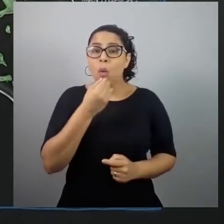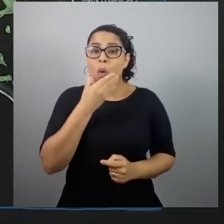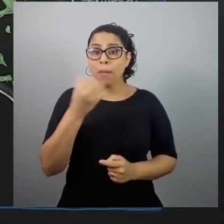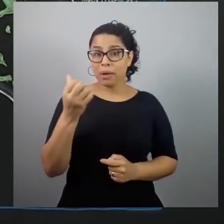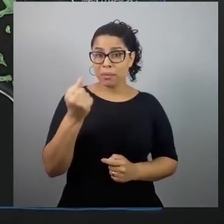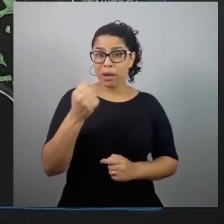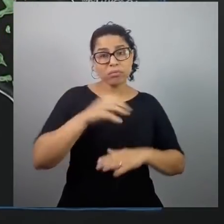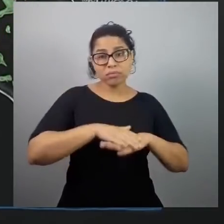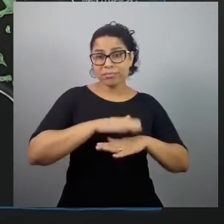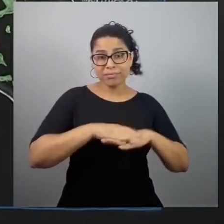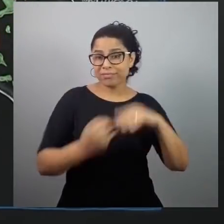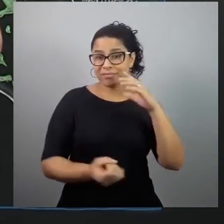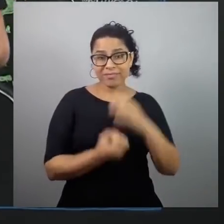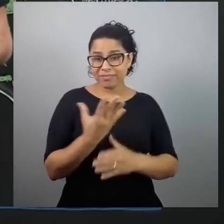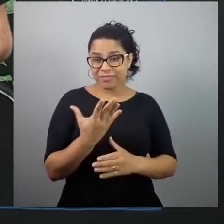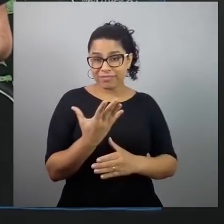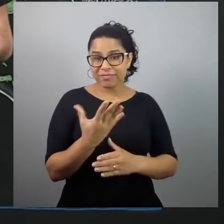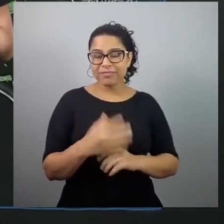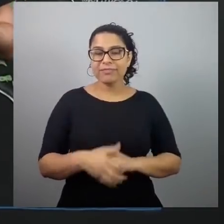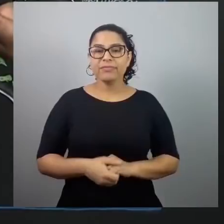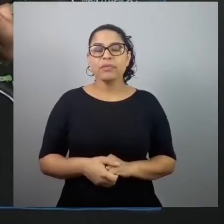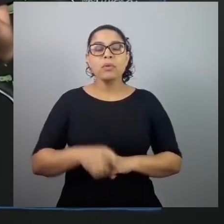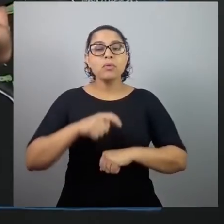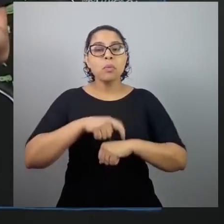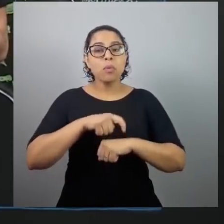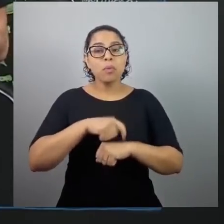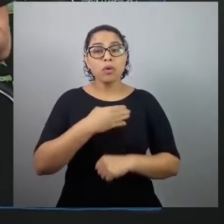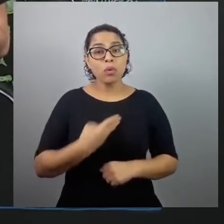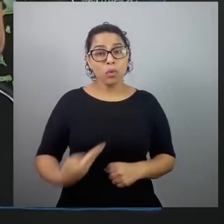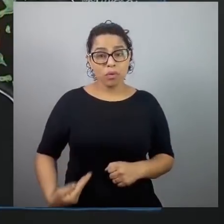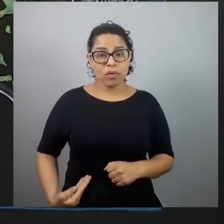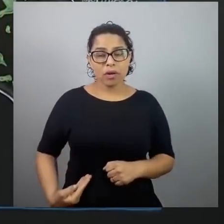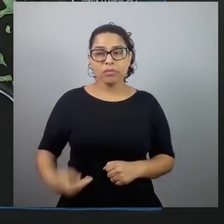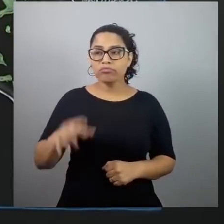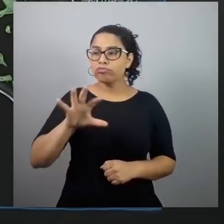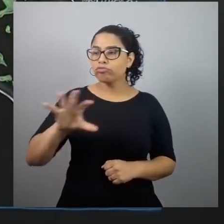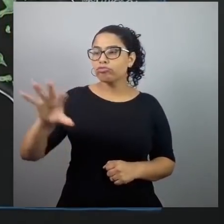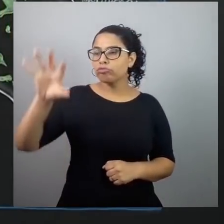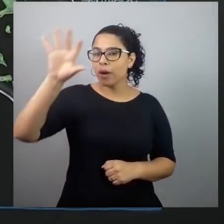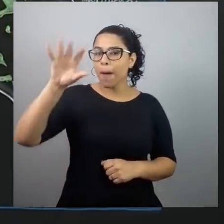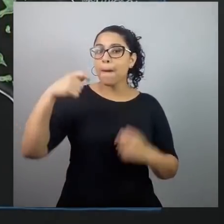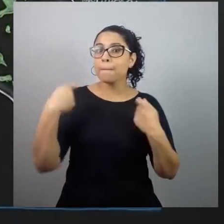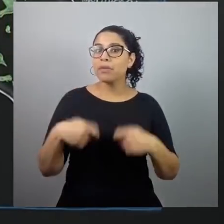leitura oficial do governo naquele momento era de que aquelas áreas elas precisavam ser